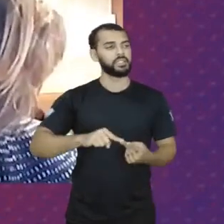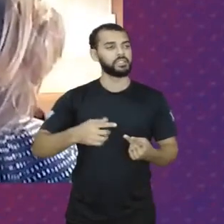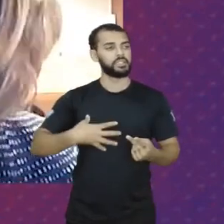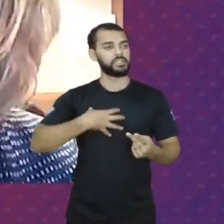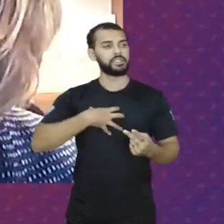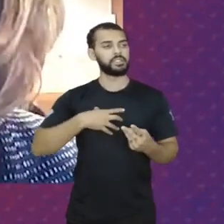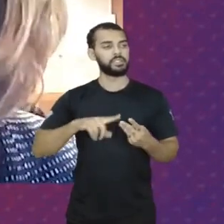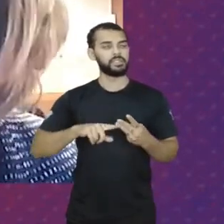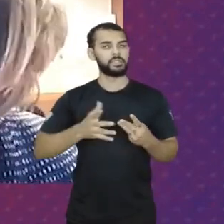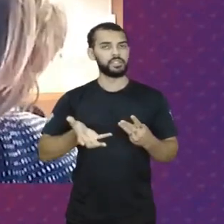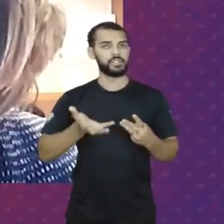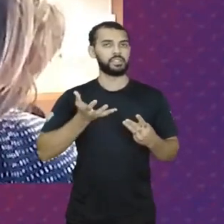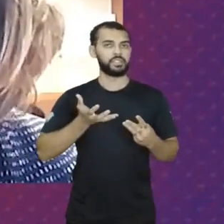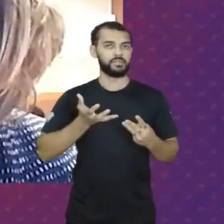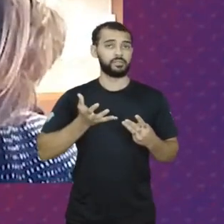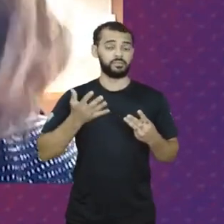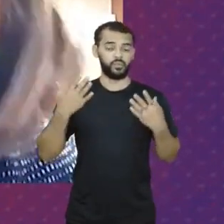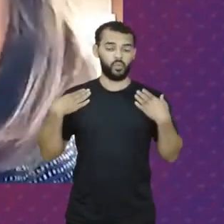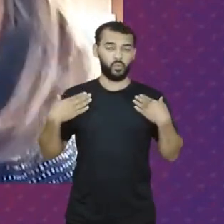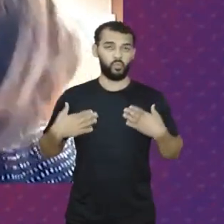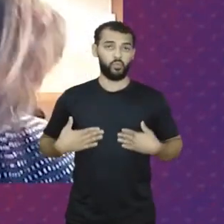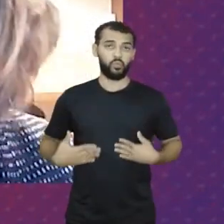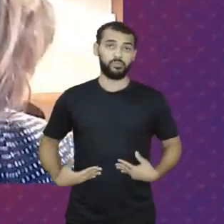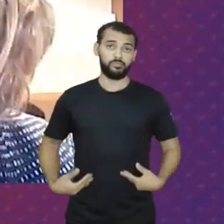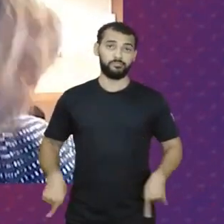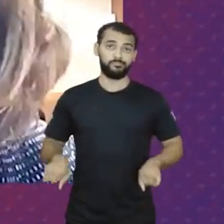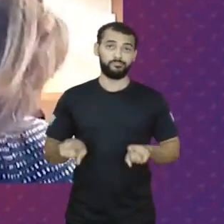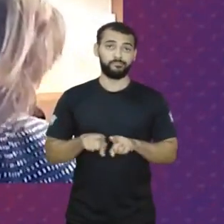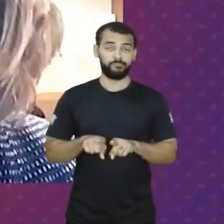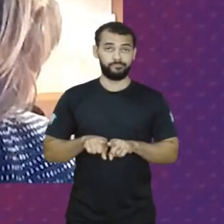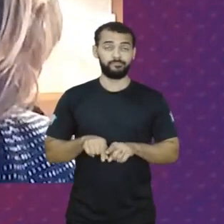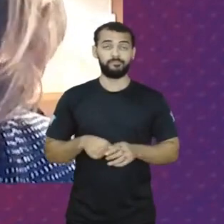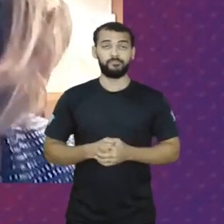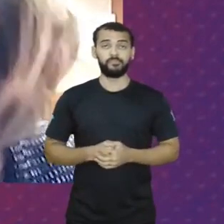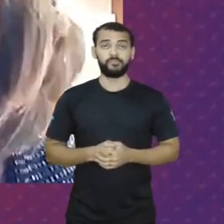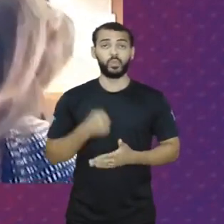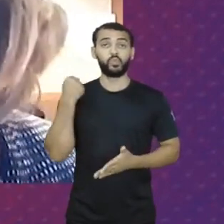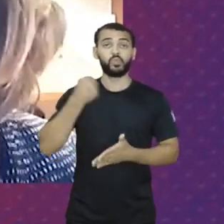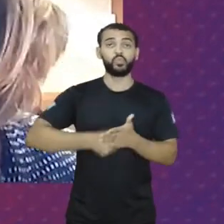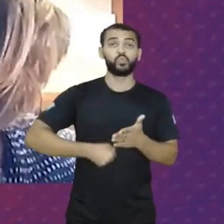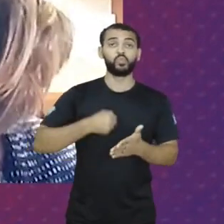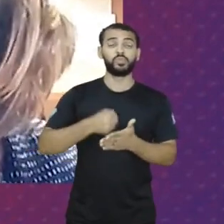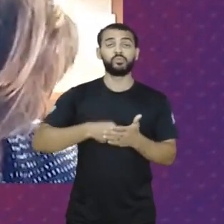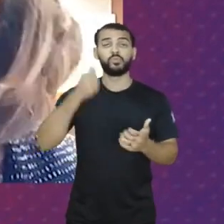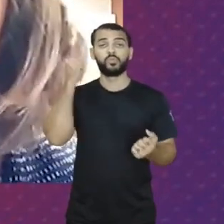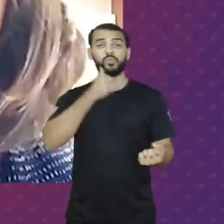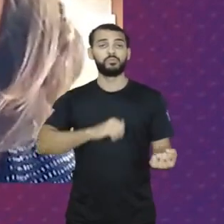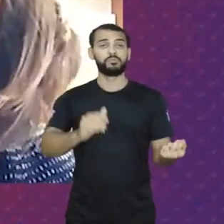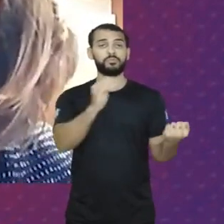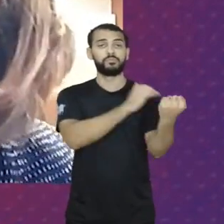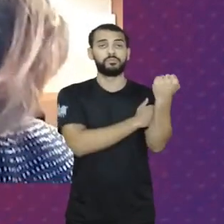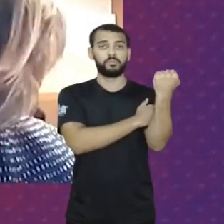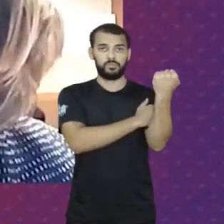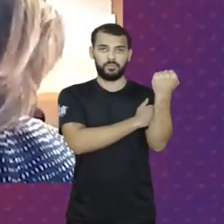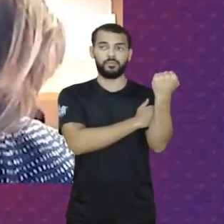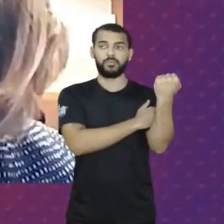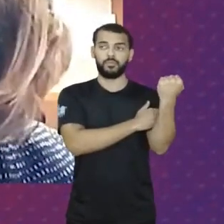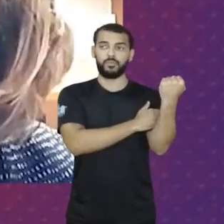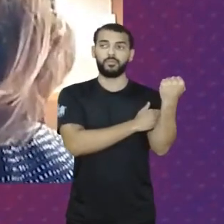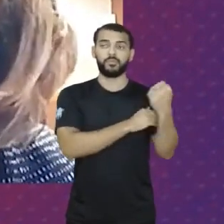querer, dos nossos corpos. Portanto, a luta feminista, ela é uma luta que